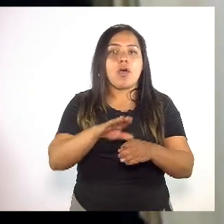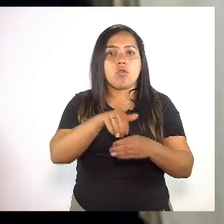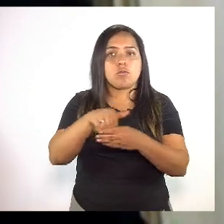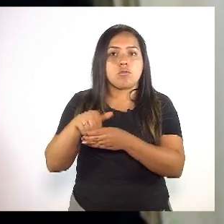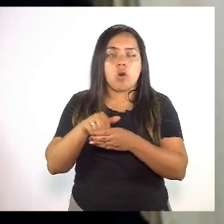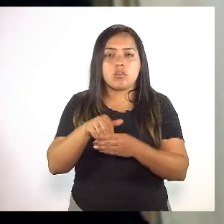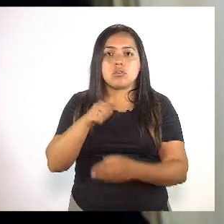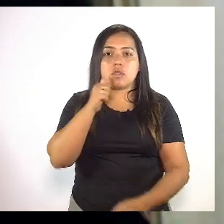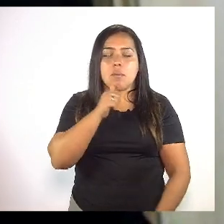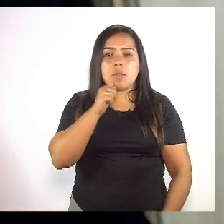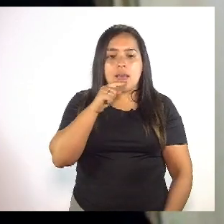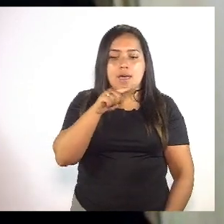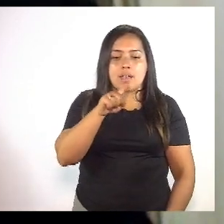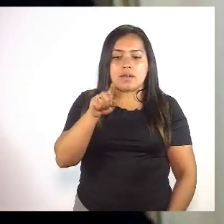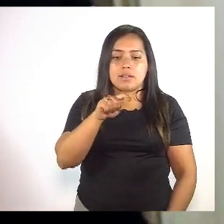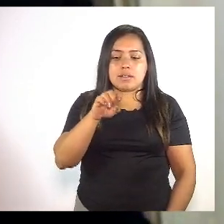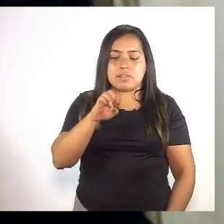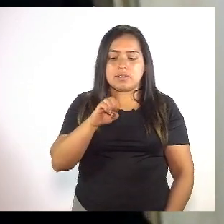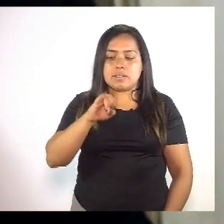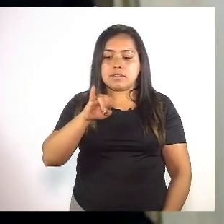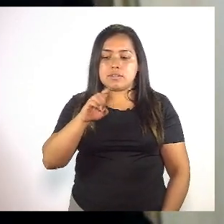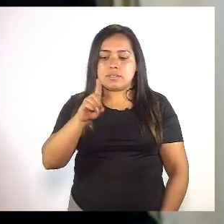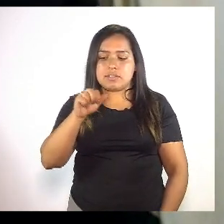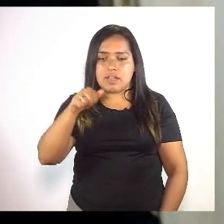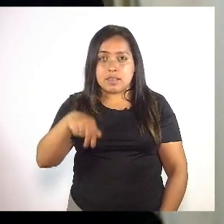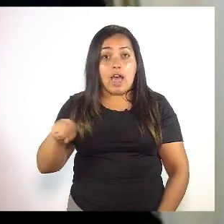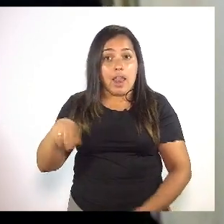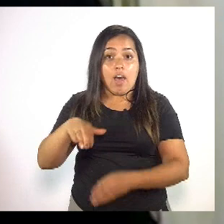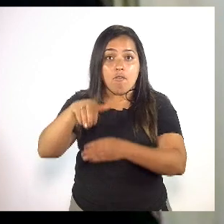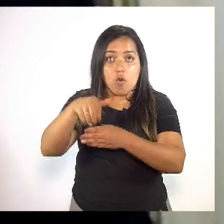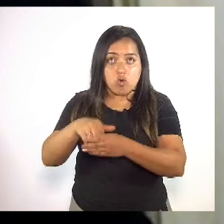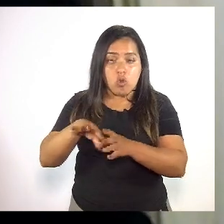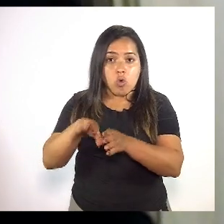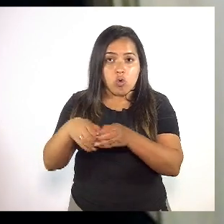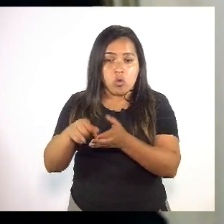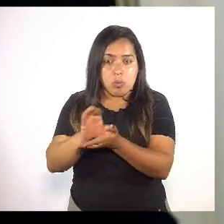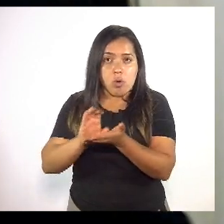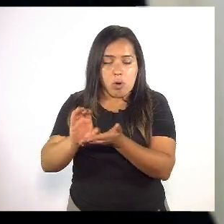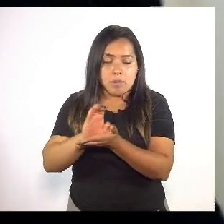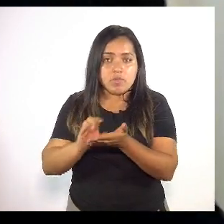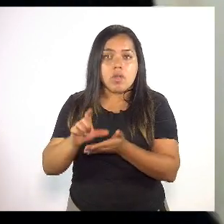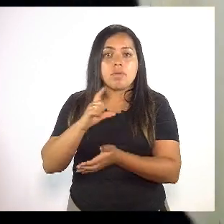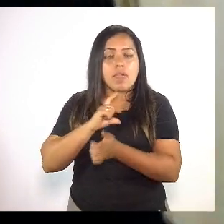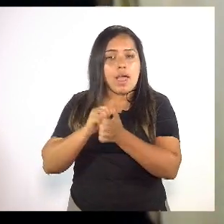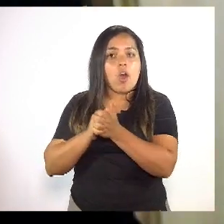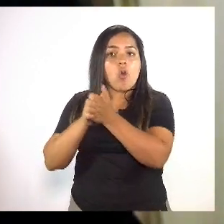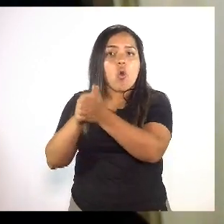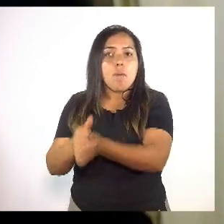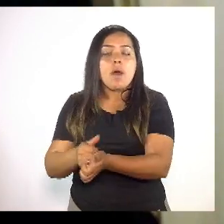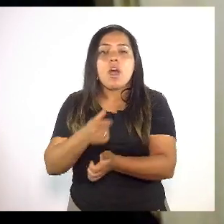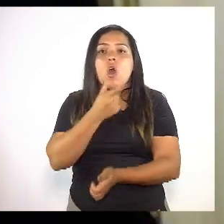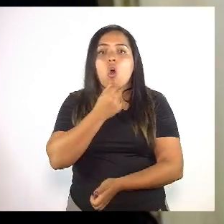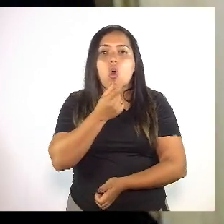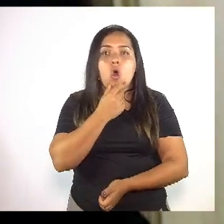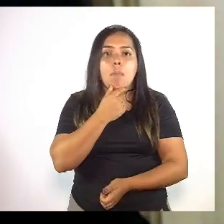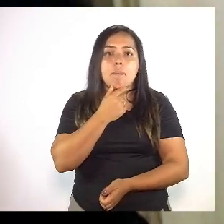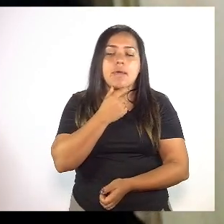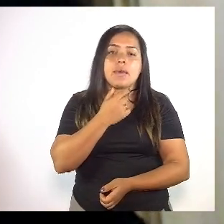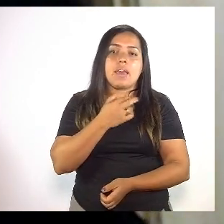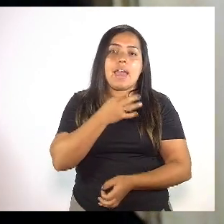deputada Zeidan, no grupo de votação da Comissão do Orçamento, acompanhando o deputado relator Márcio